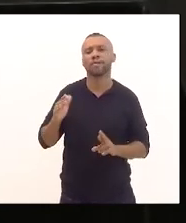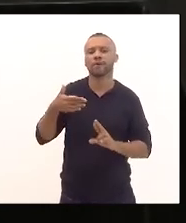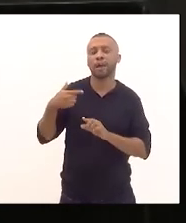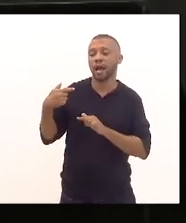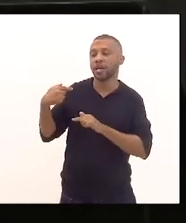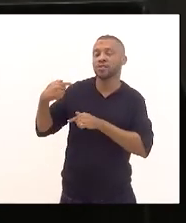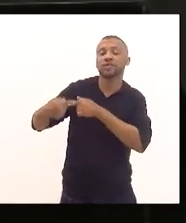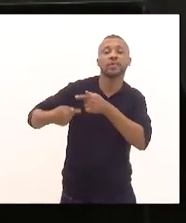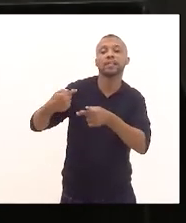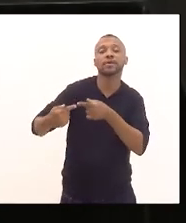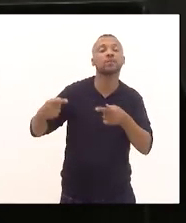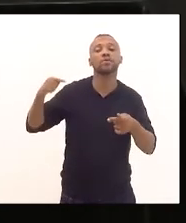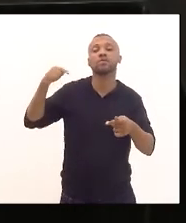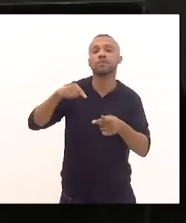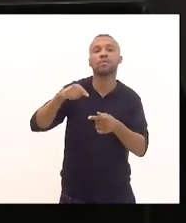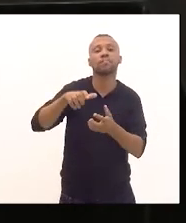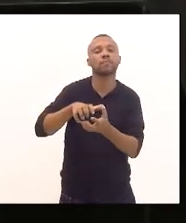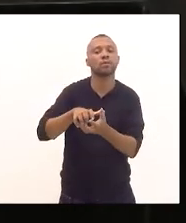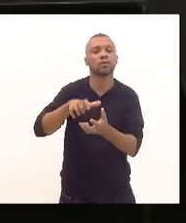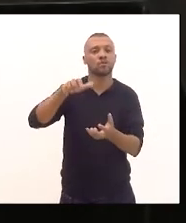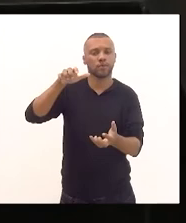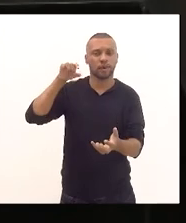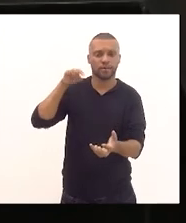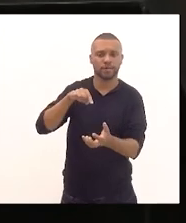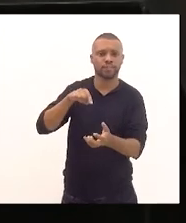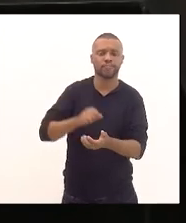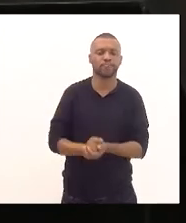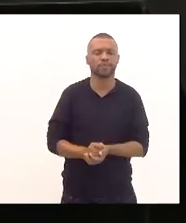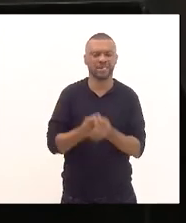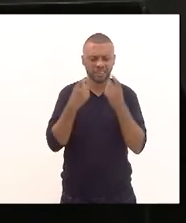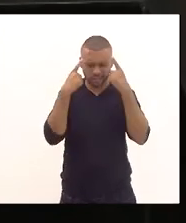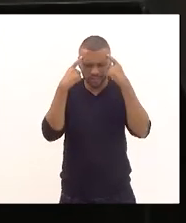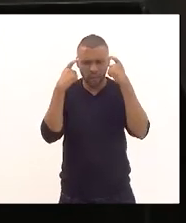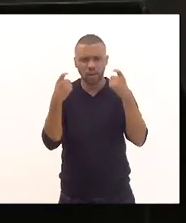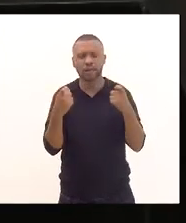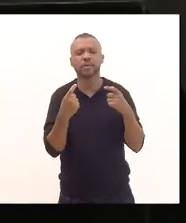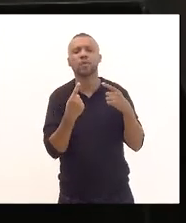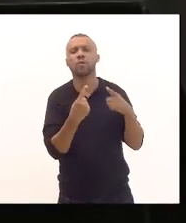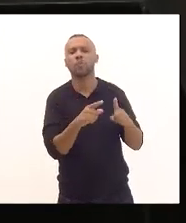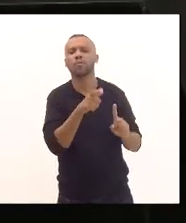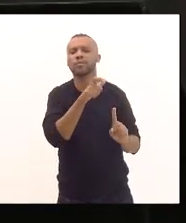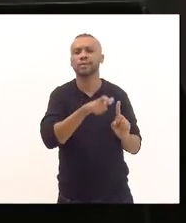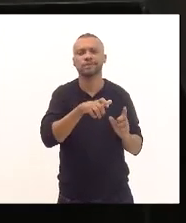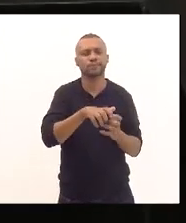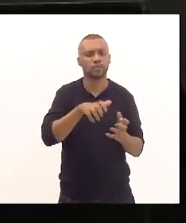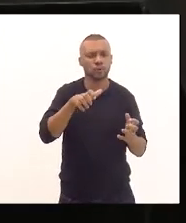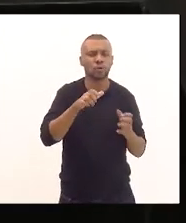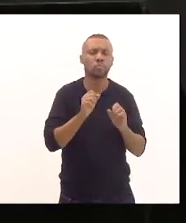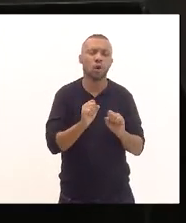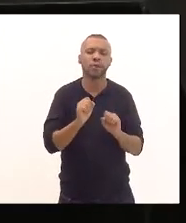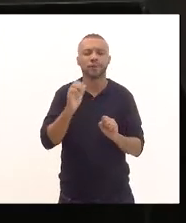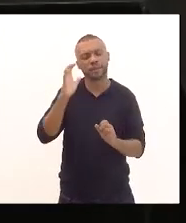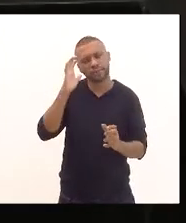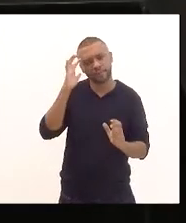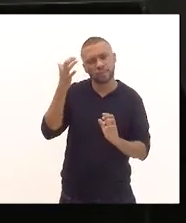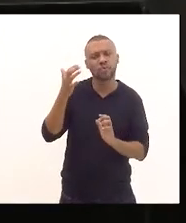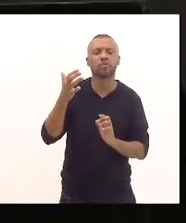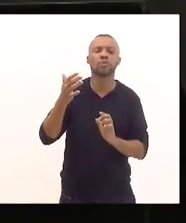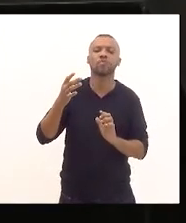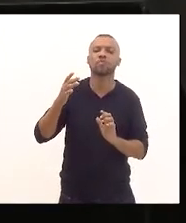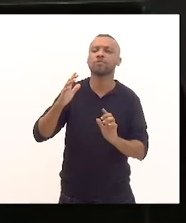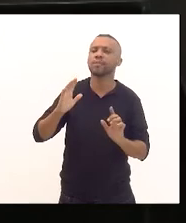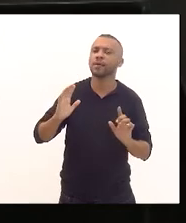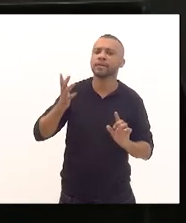gerações mais velhas a violência contra o idoso ela pode ser definida como um ato único repetido